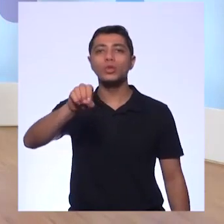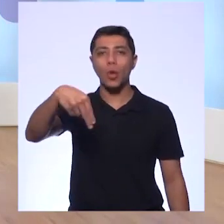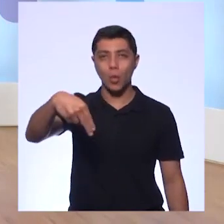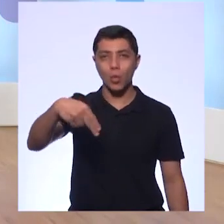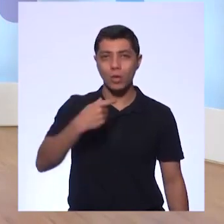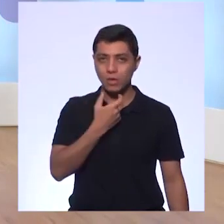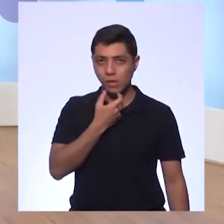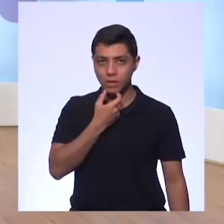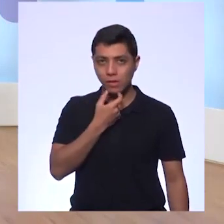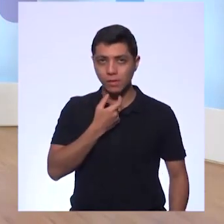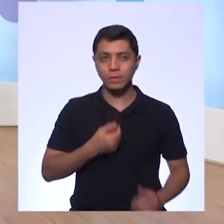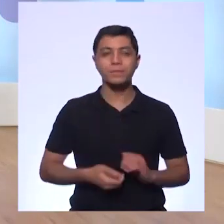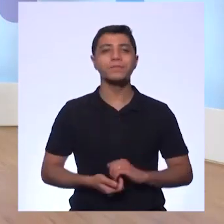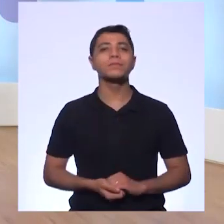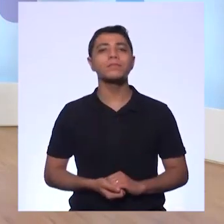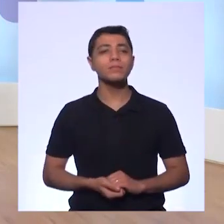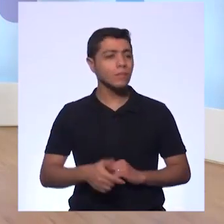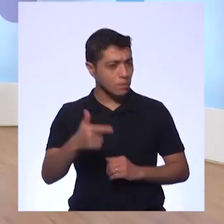Science, doctor,